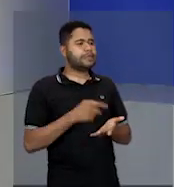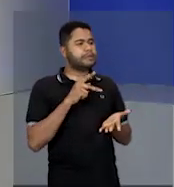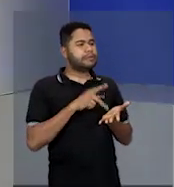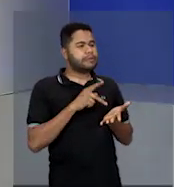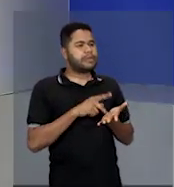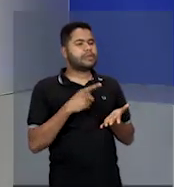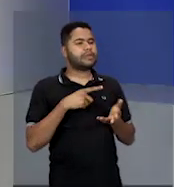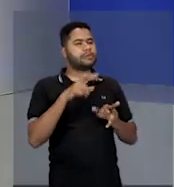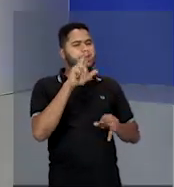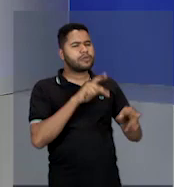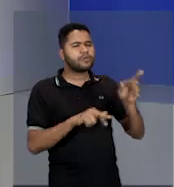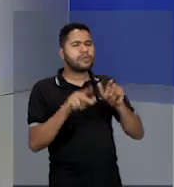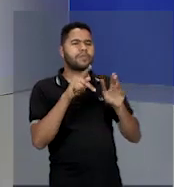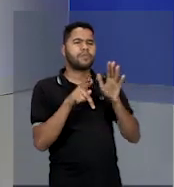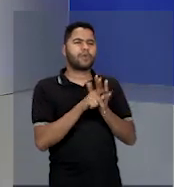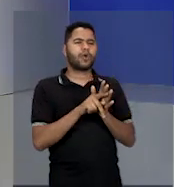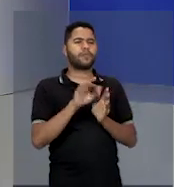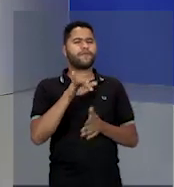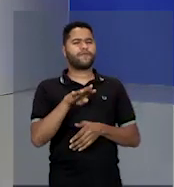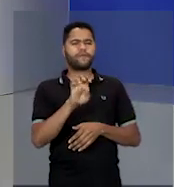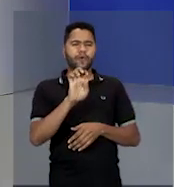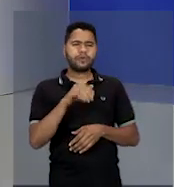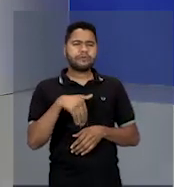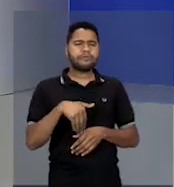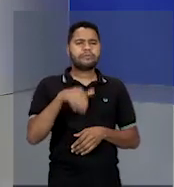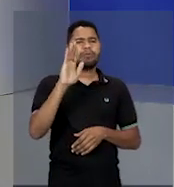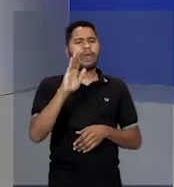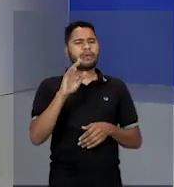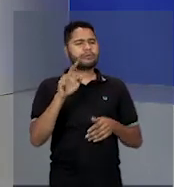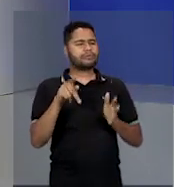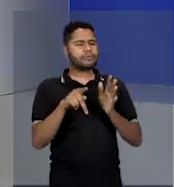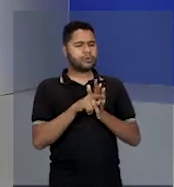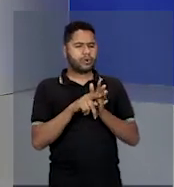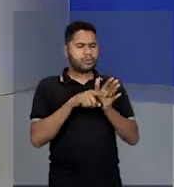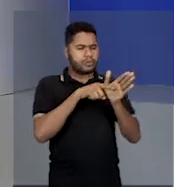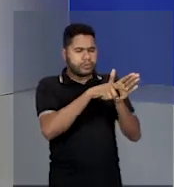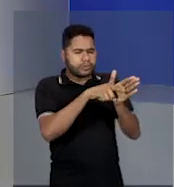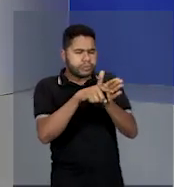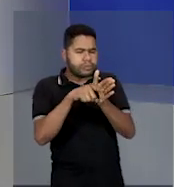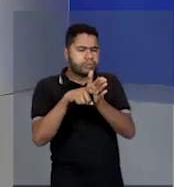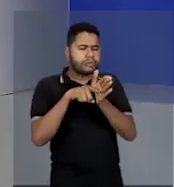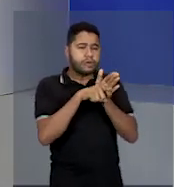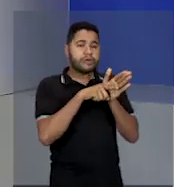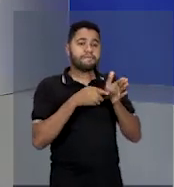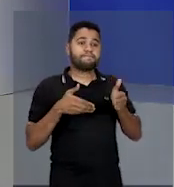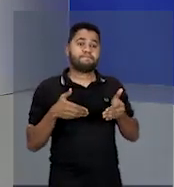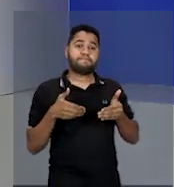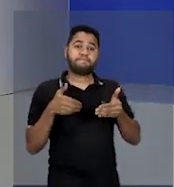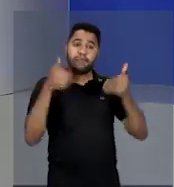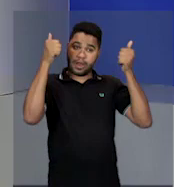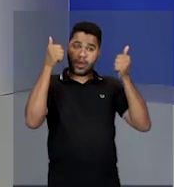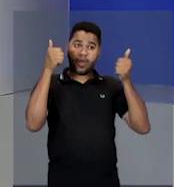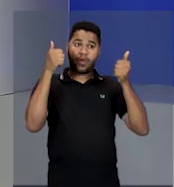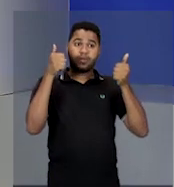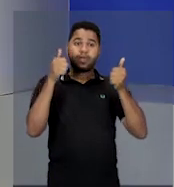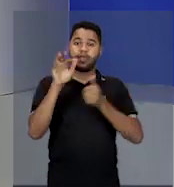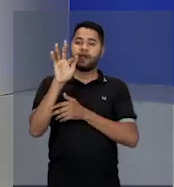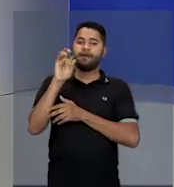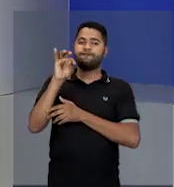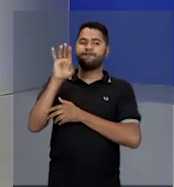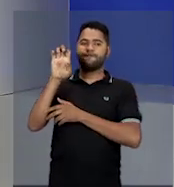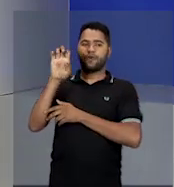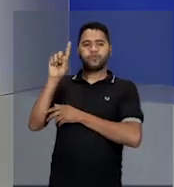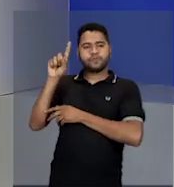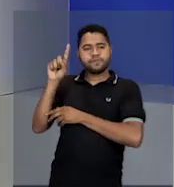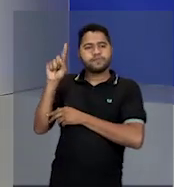com uma diversidade de fonte. E quanto mais a gente consultar essas fontes, melhor essa checagem. Então, a gente tem as fontes primárias, por exemplo, em